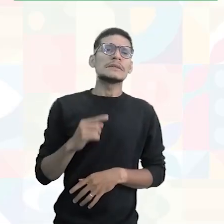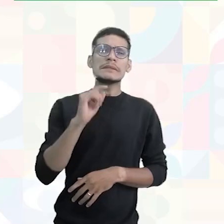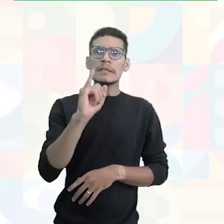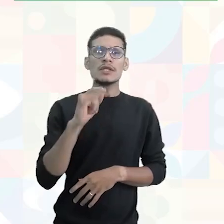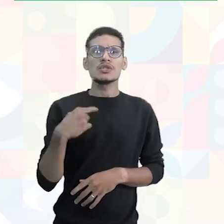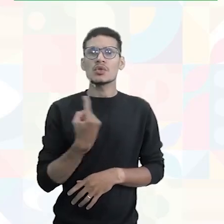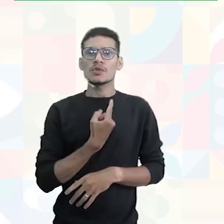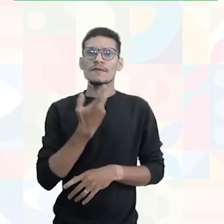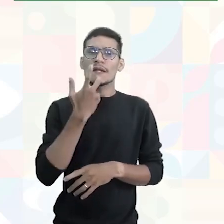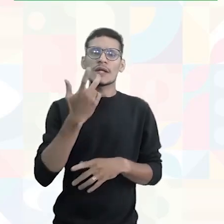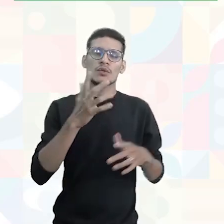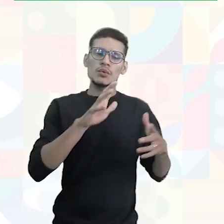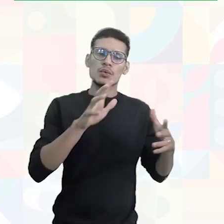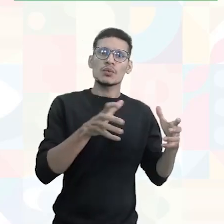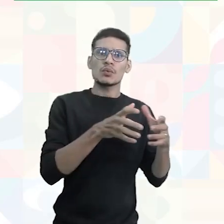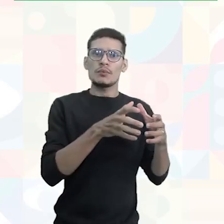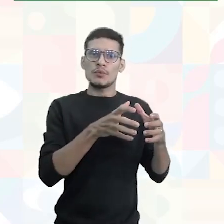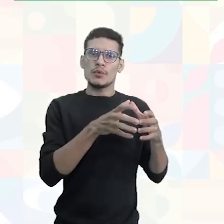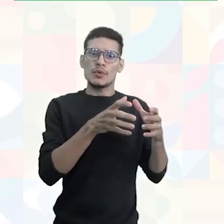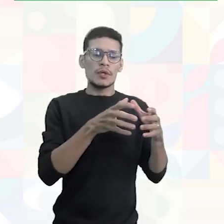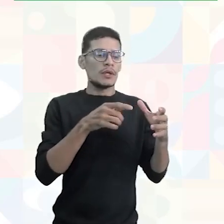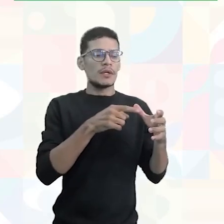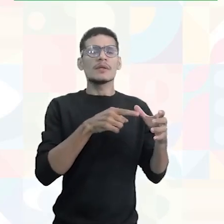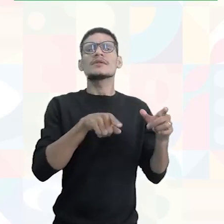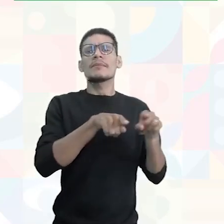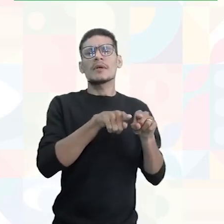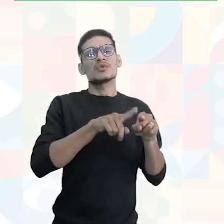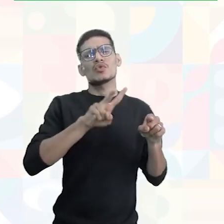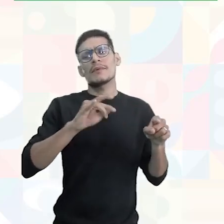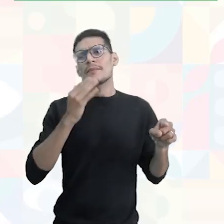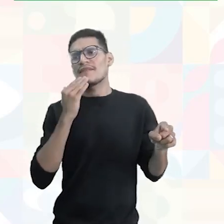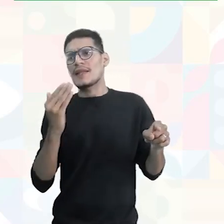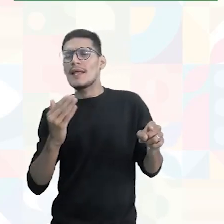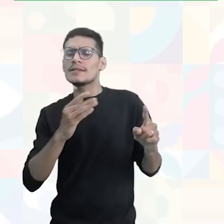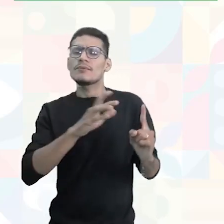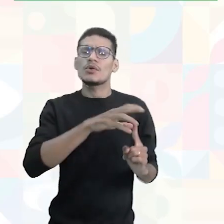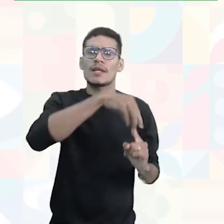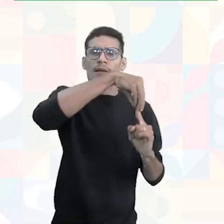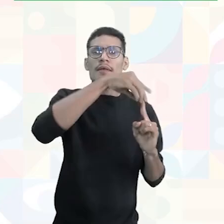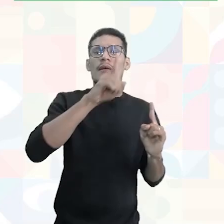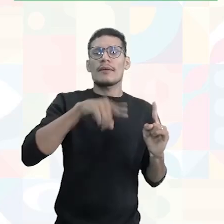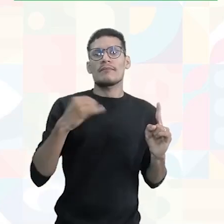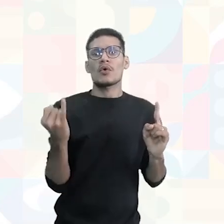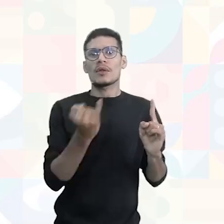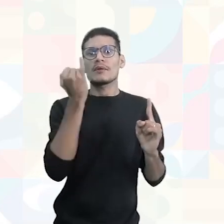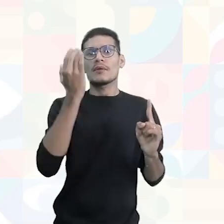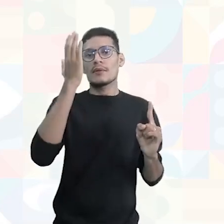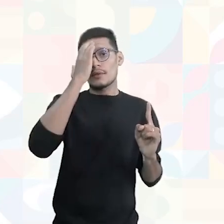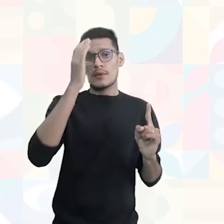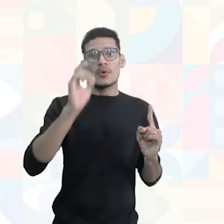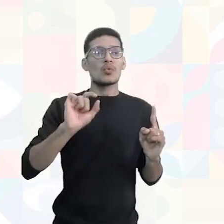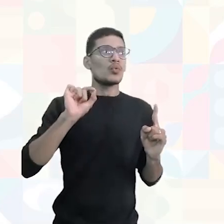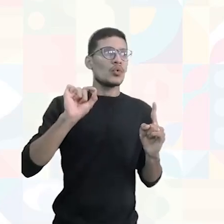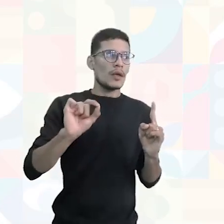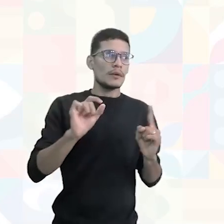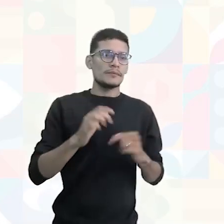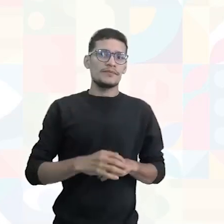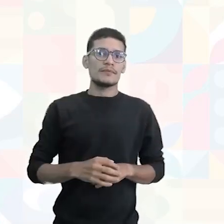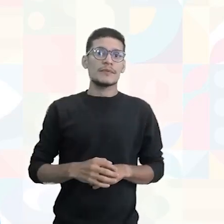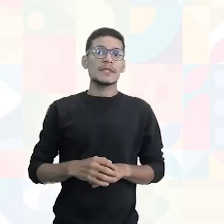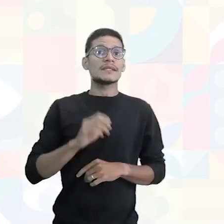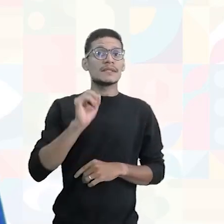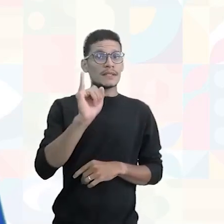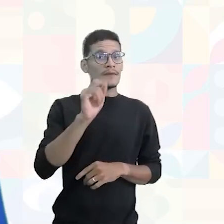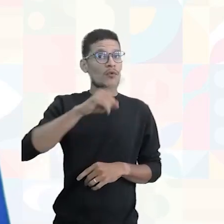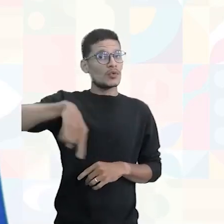falando de atendimento ao público e de preferência e de prioridade, é muito importante que a gente entenda que quando a gente está